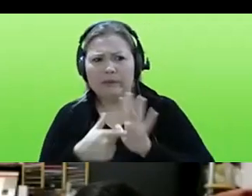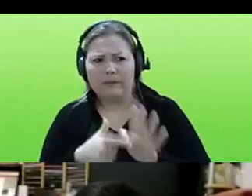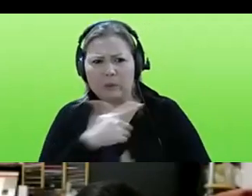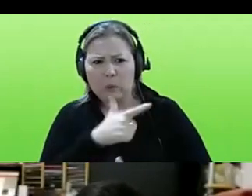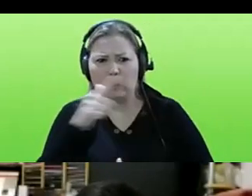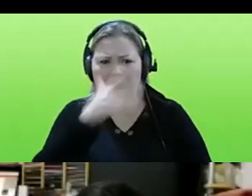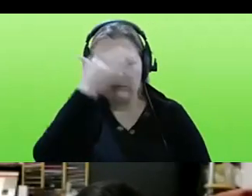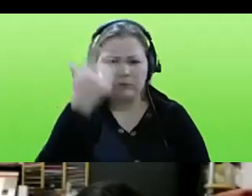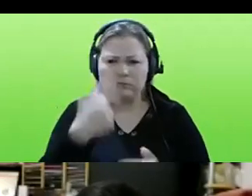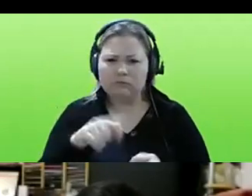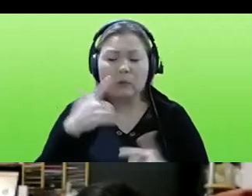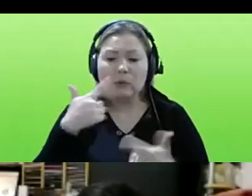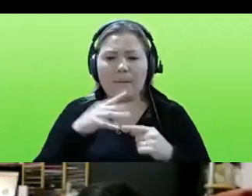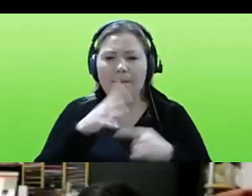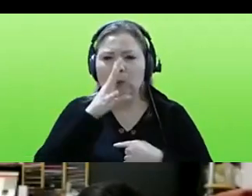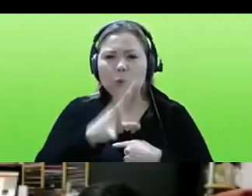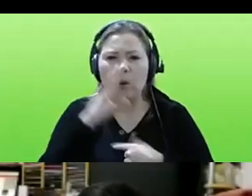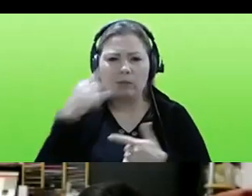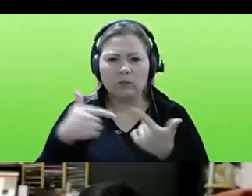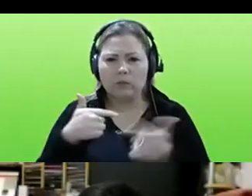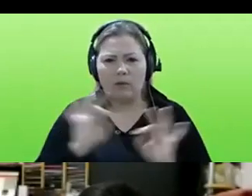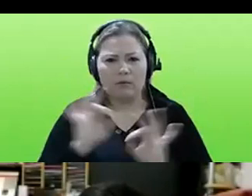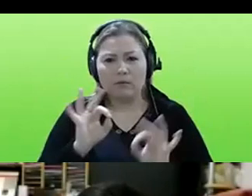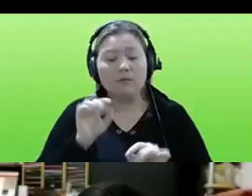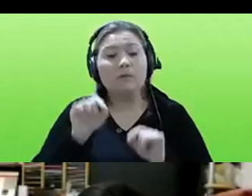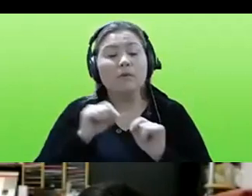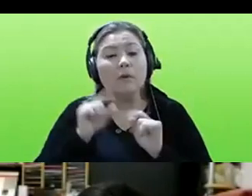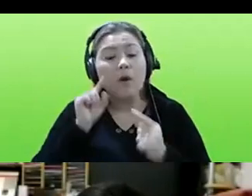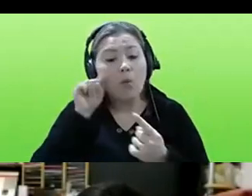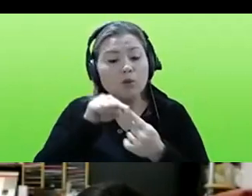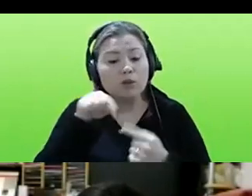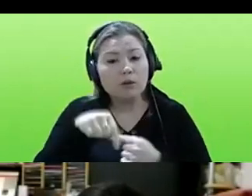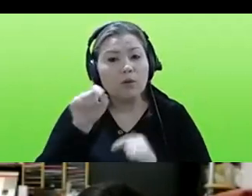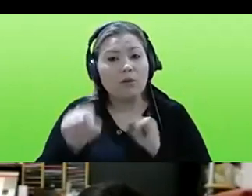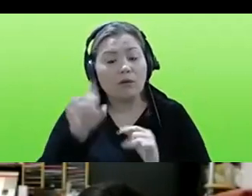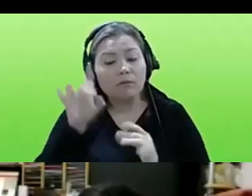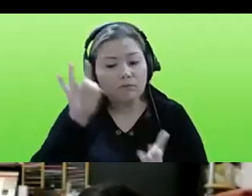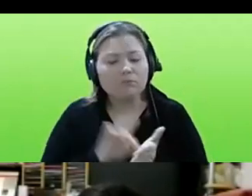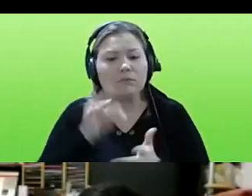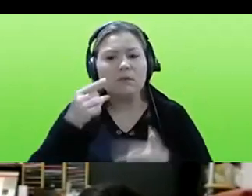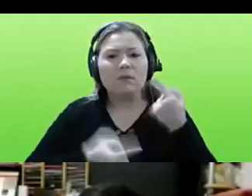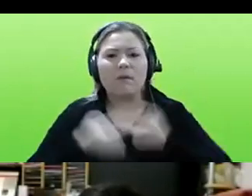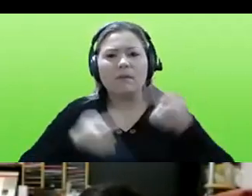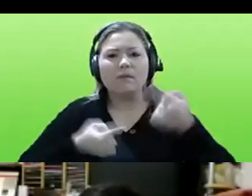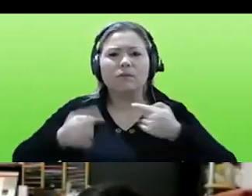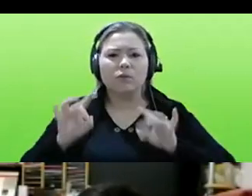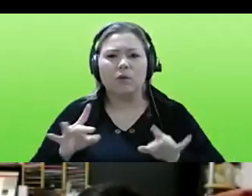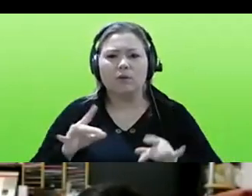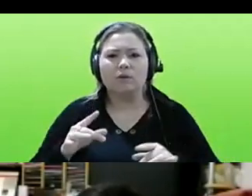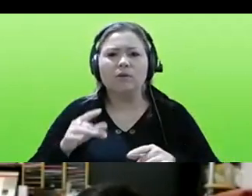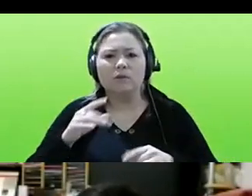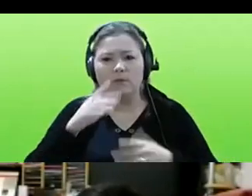Não, ninguém está aqui para julgar o seu trabalho. A ideia aqui é realmente de debatermos numa esfera